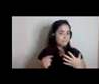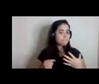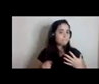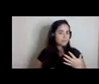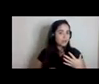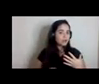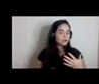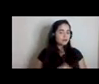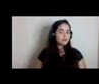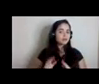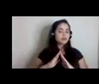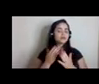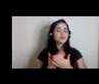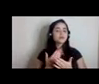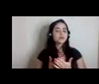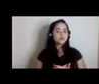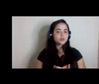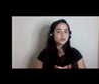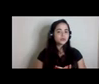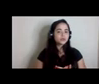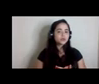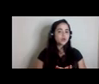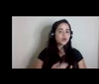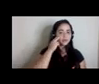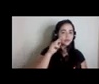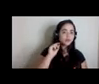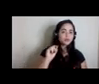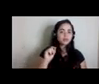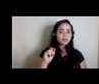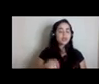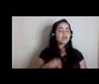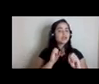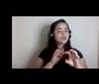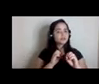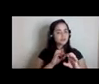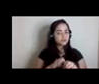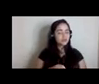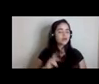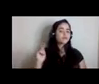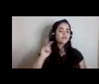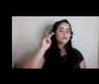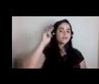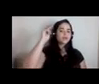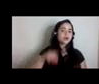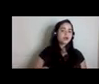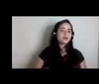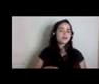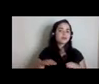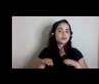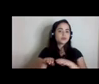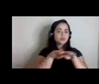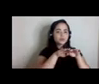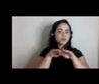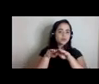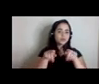A escola é uma instituição que visa educar para os valores democráticos e, ao mesmo tempo, para a